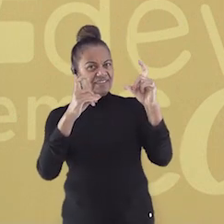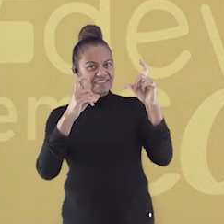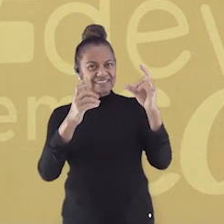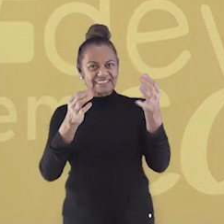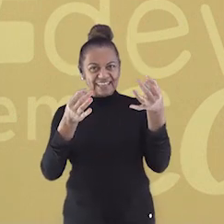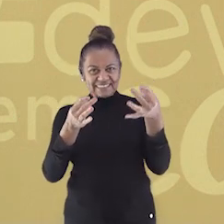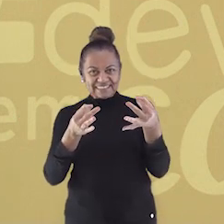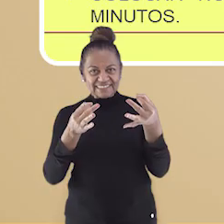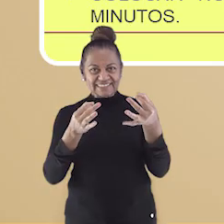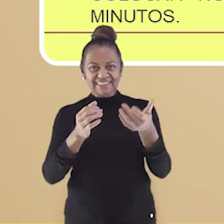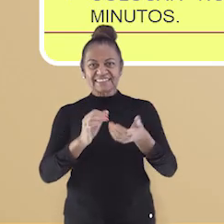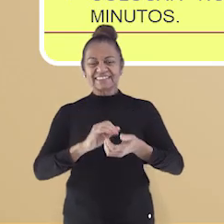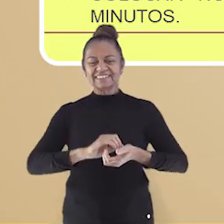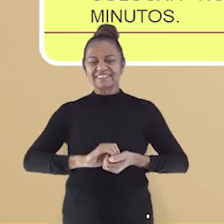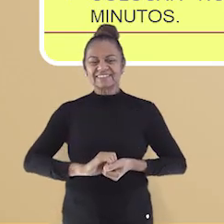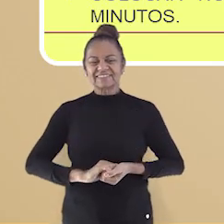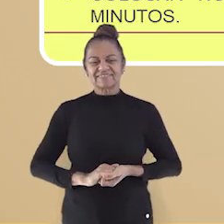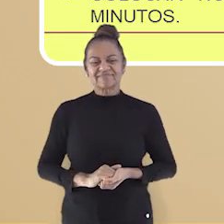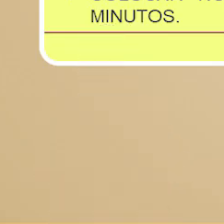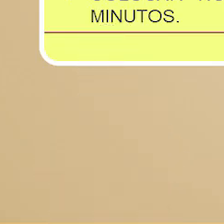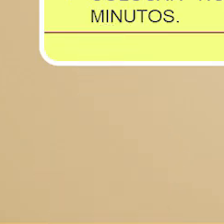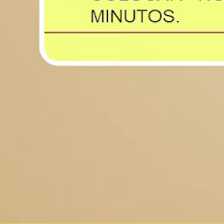certo?